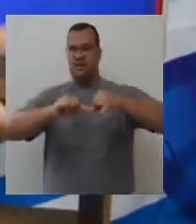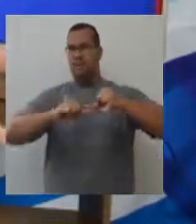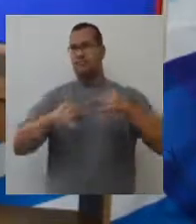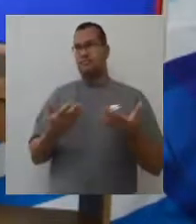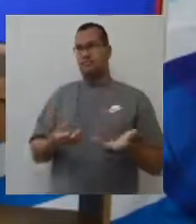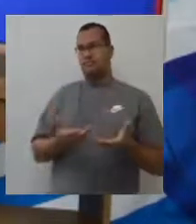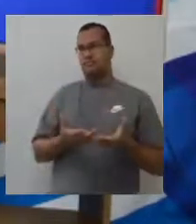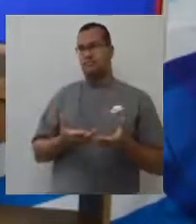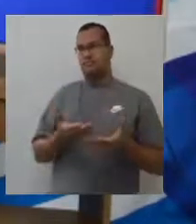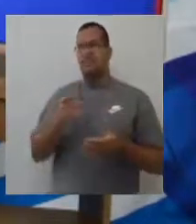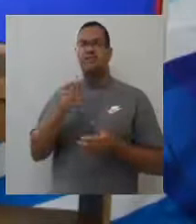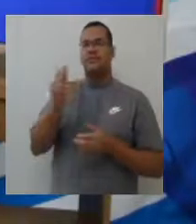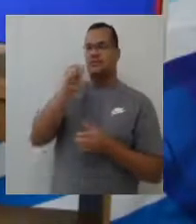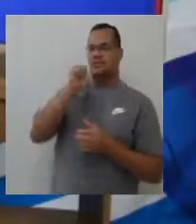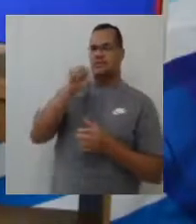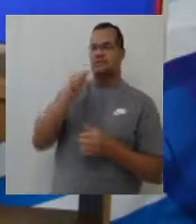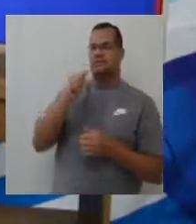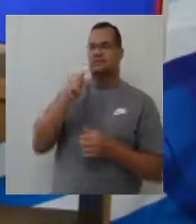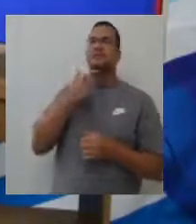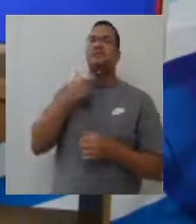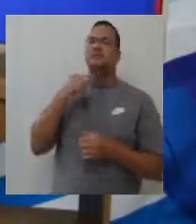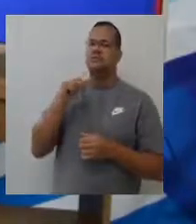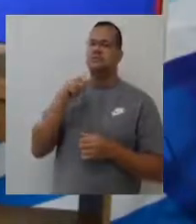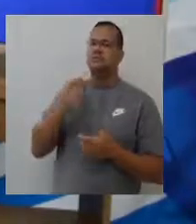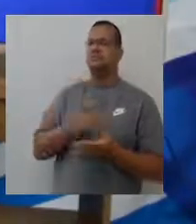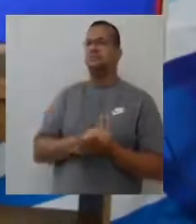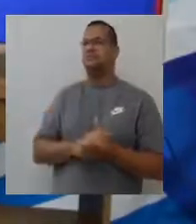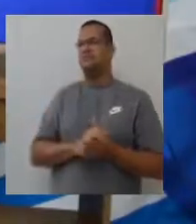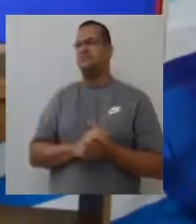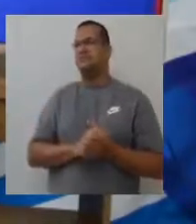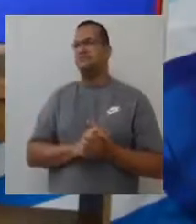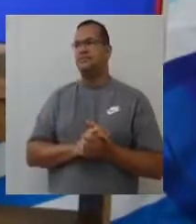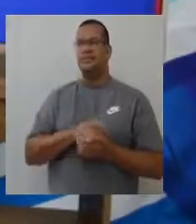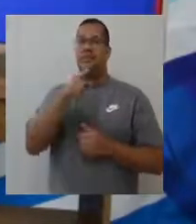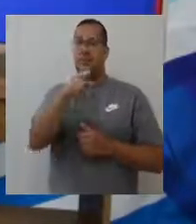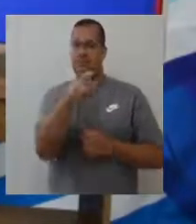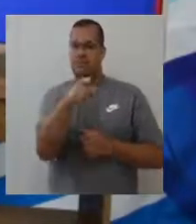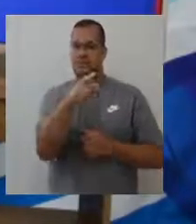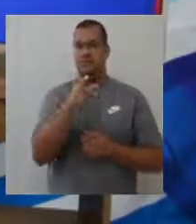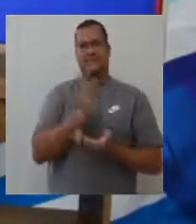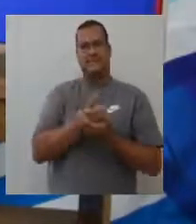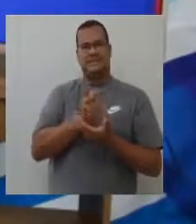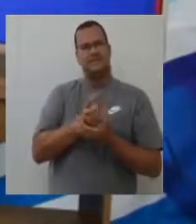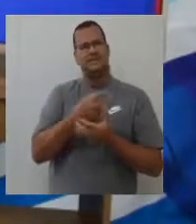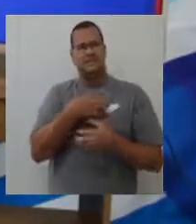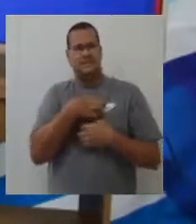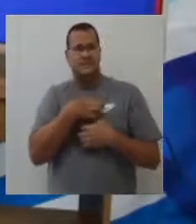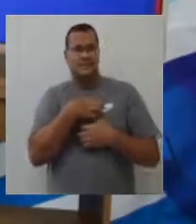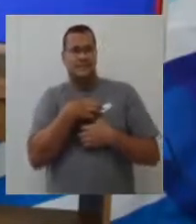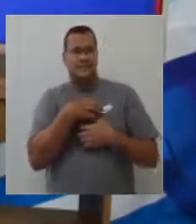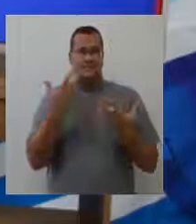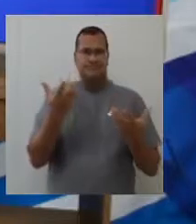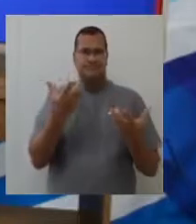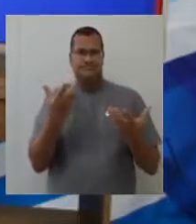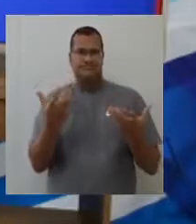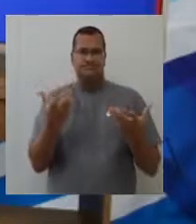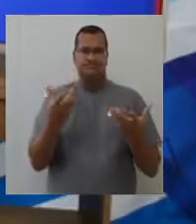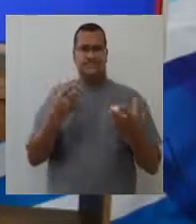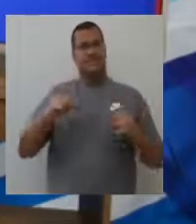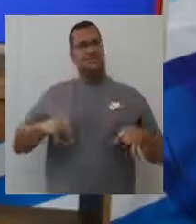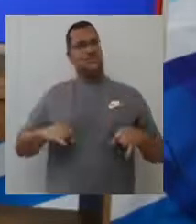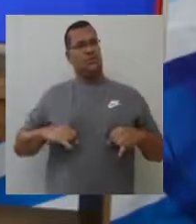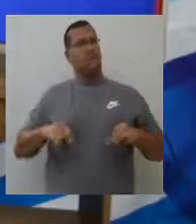cara, eu vou tomar aqui, tá? Eu tô com sede. Então você que sente essa dor, eu passei por